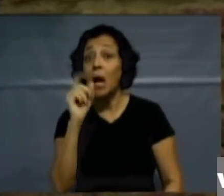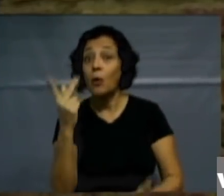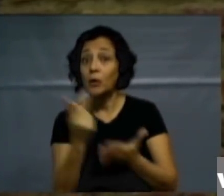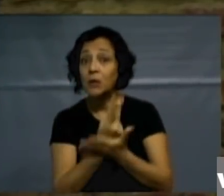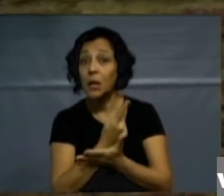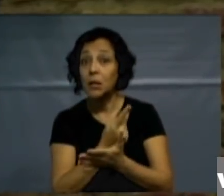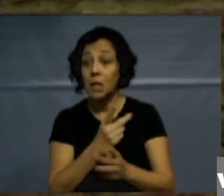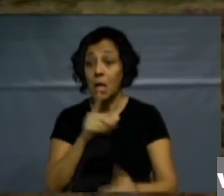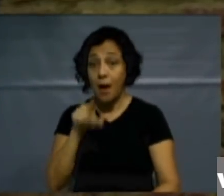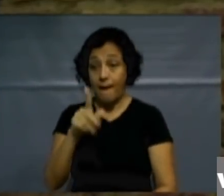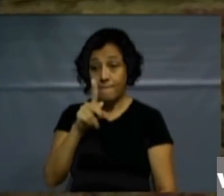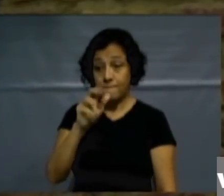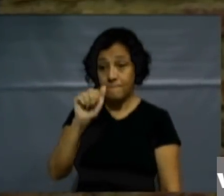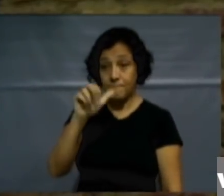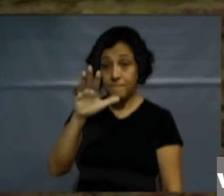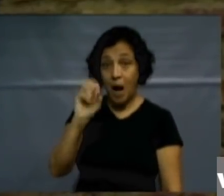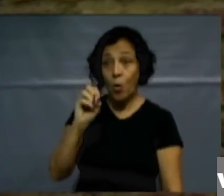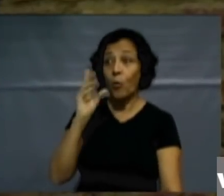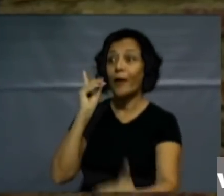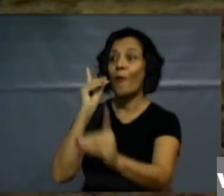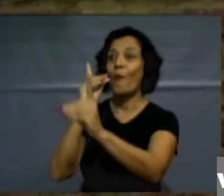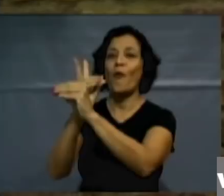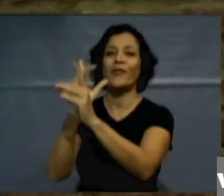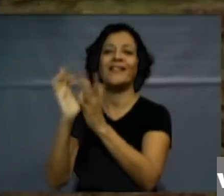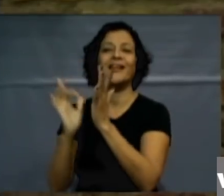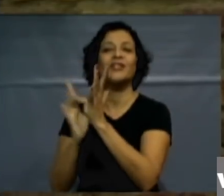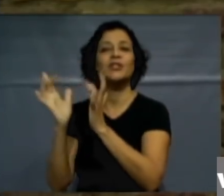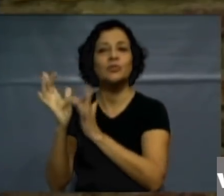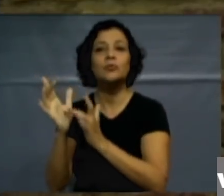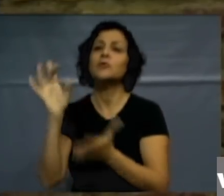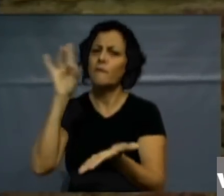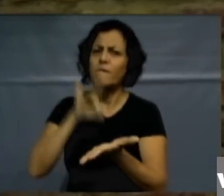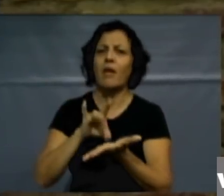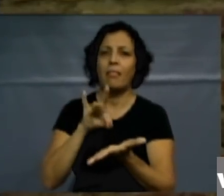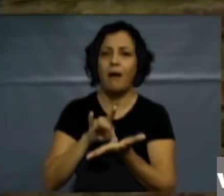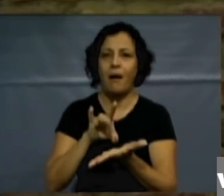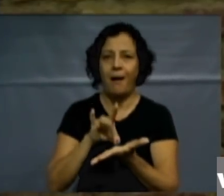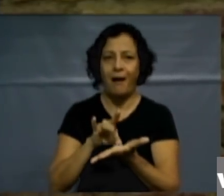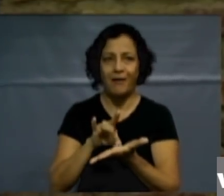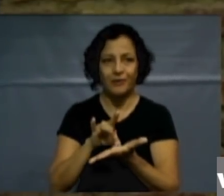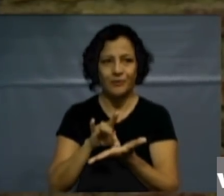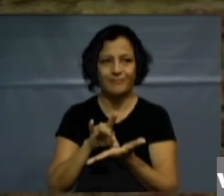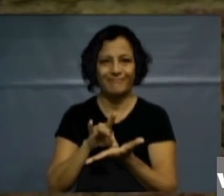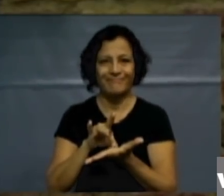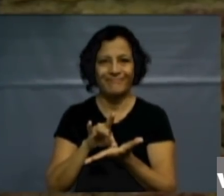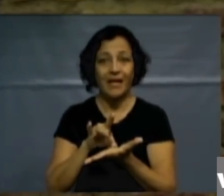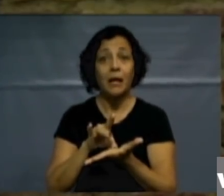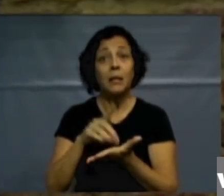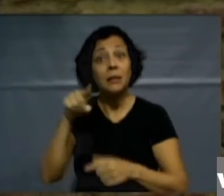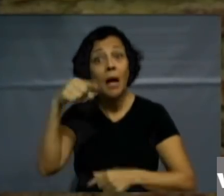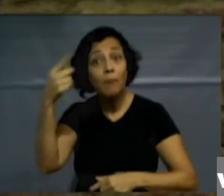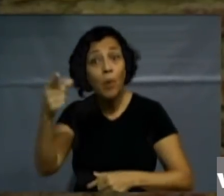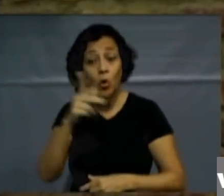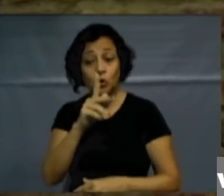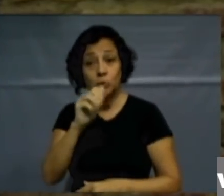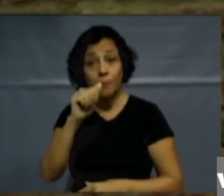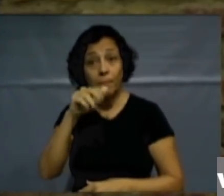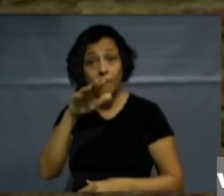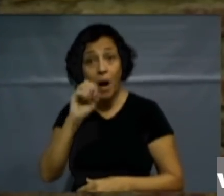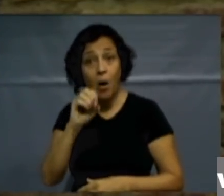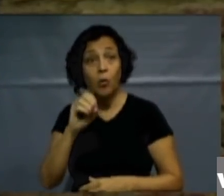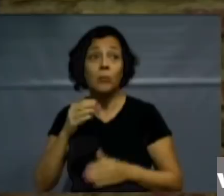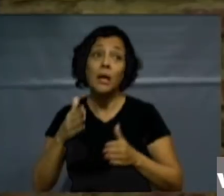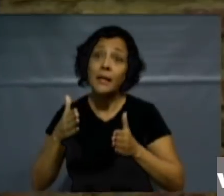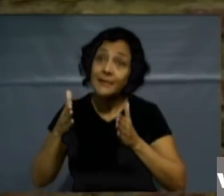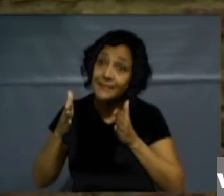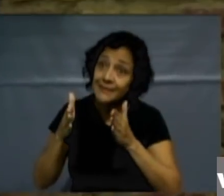encontro dele com Jesus, né? E depois segue para a cidade de Damasco